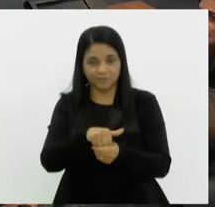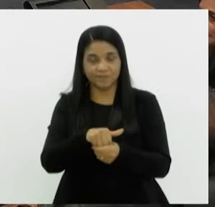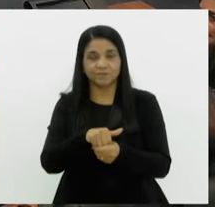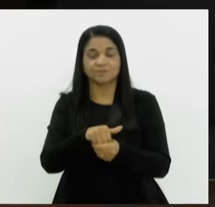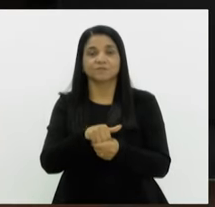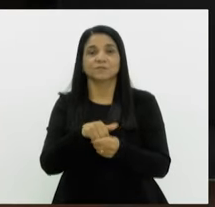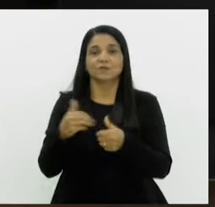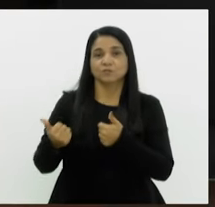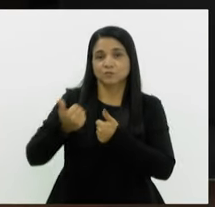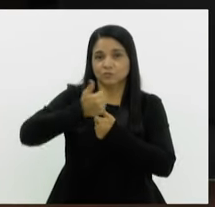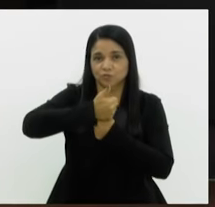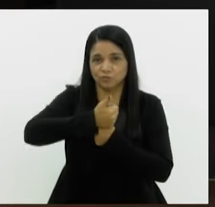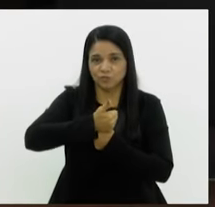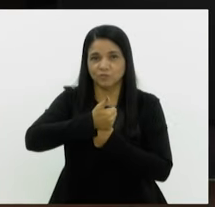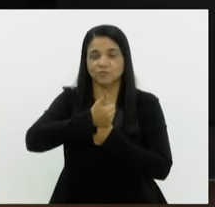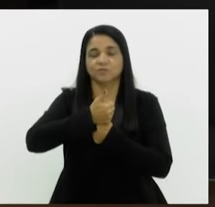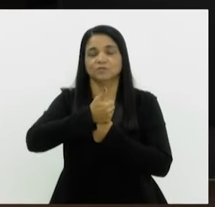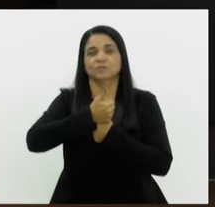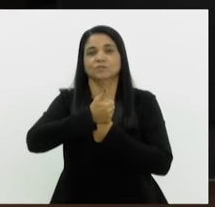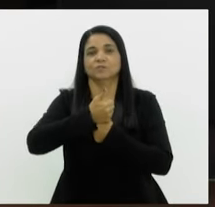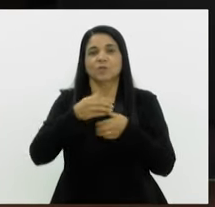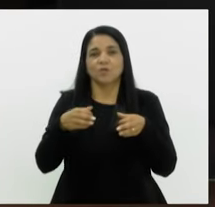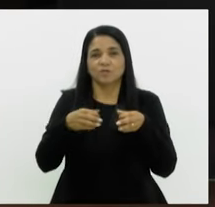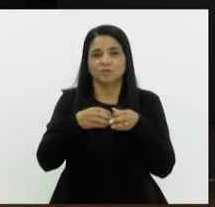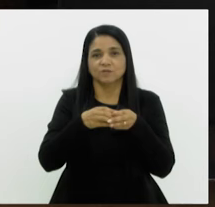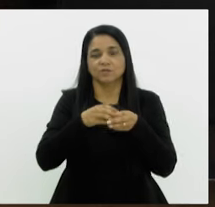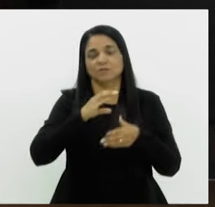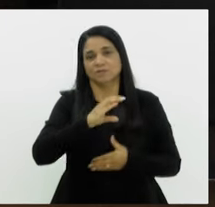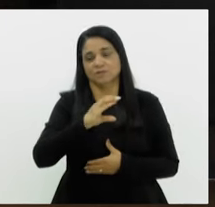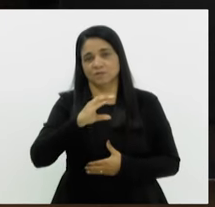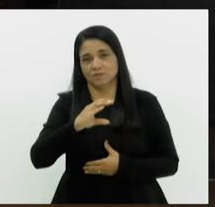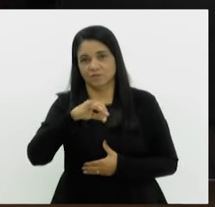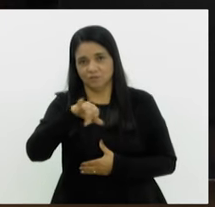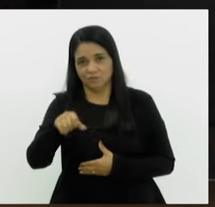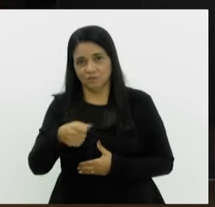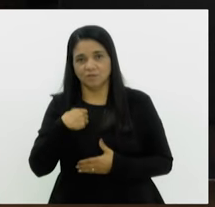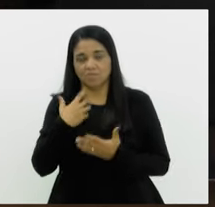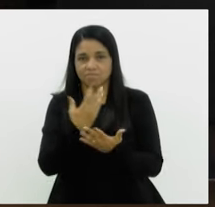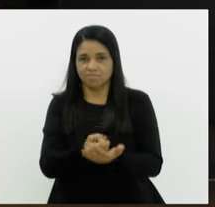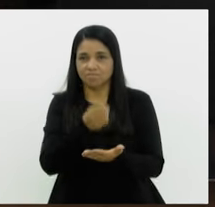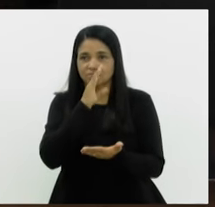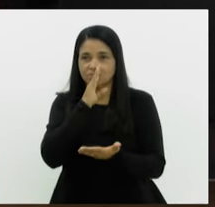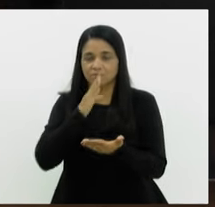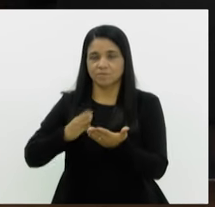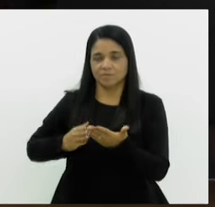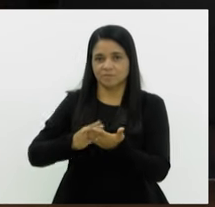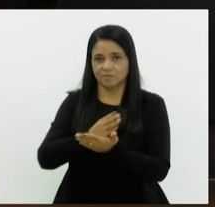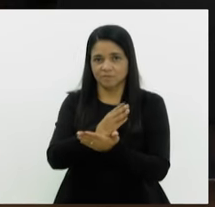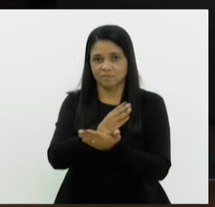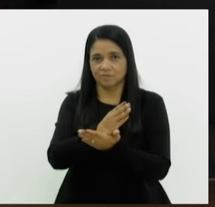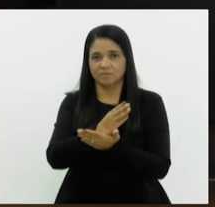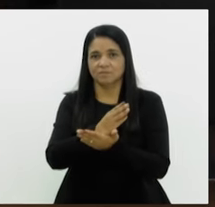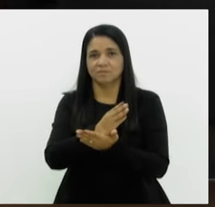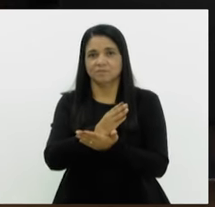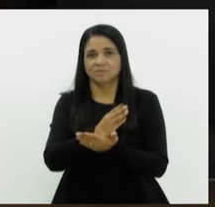o substitutivo da Comissão de Constituição e Justiça. Os senhores que aprovam permaneçam como estão.